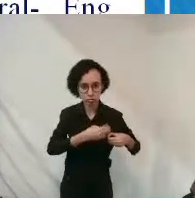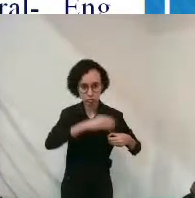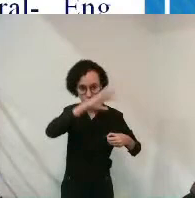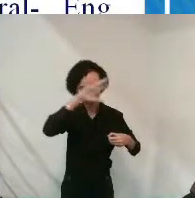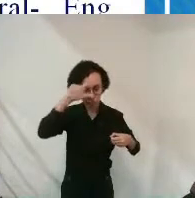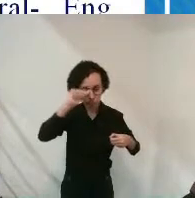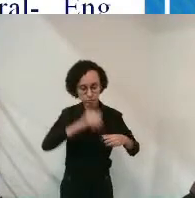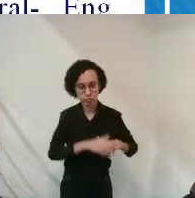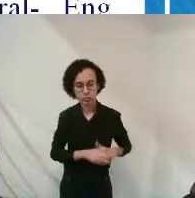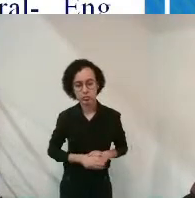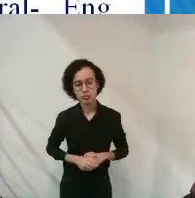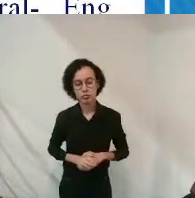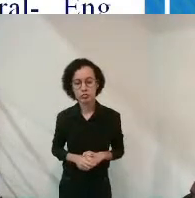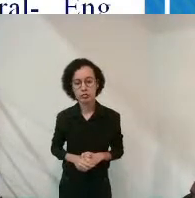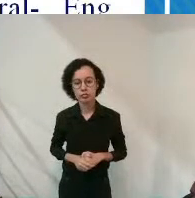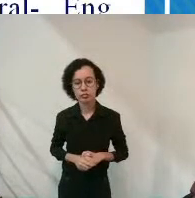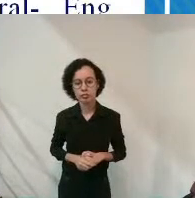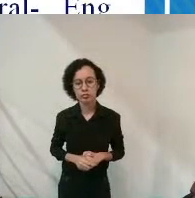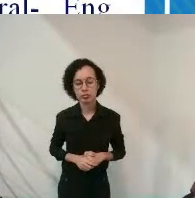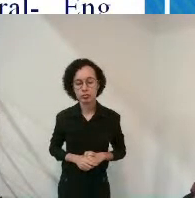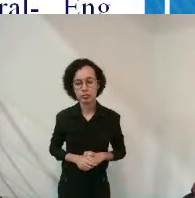Amazônia.